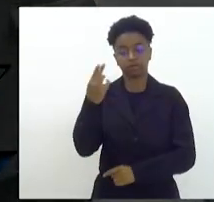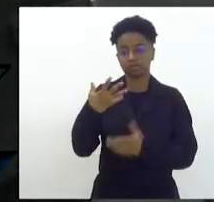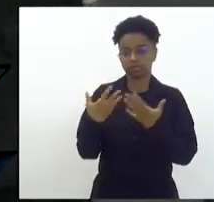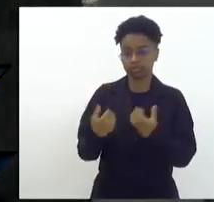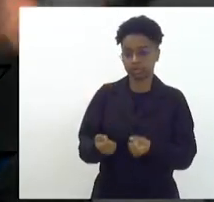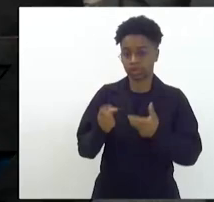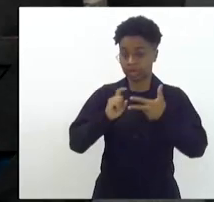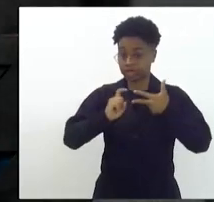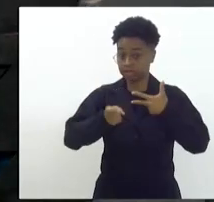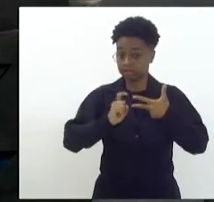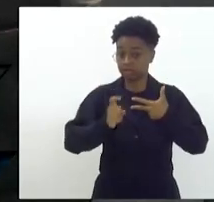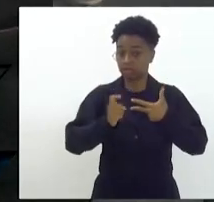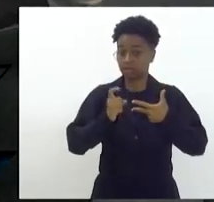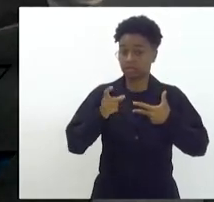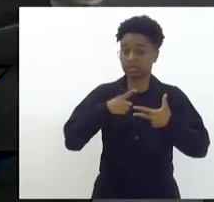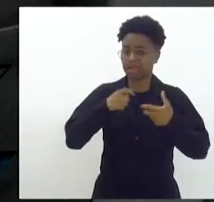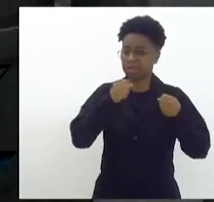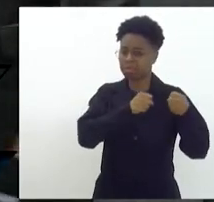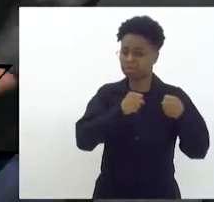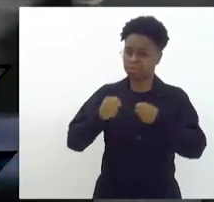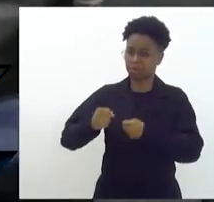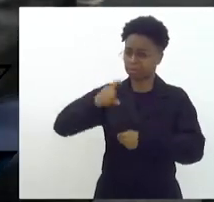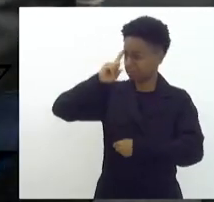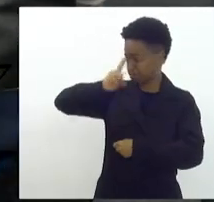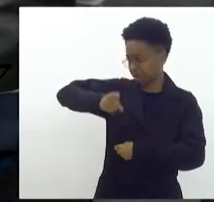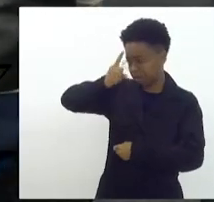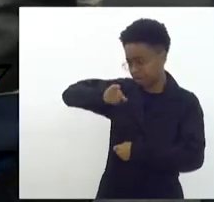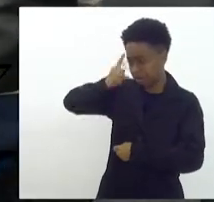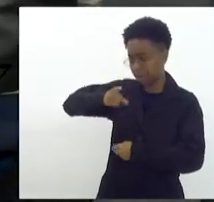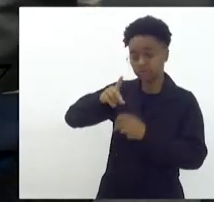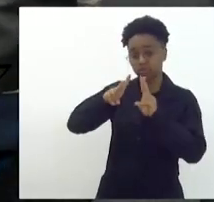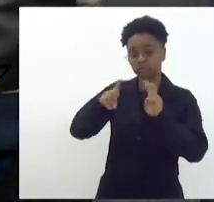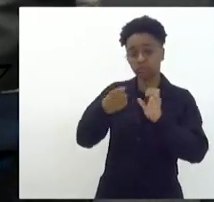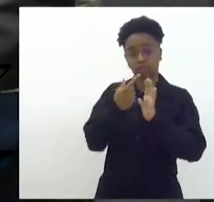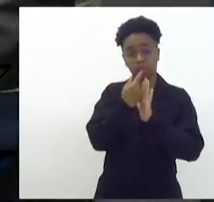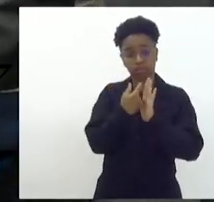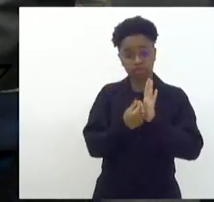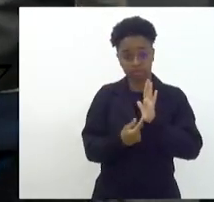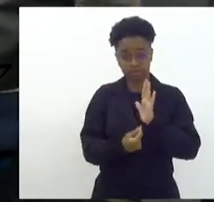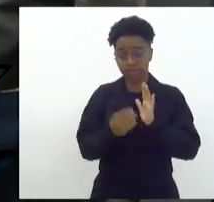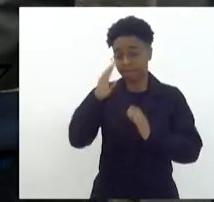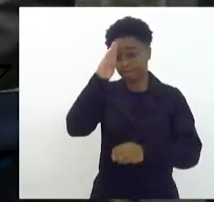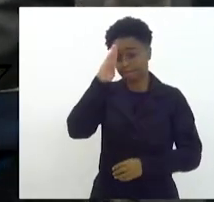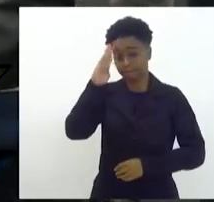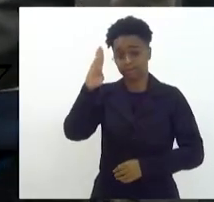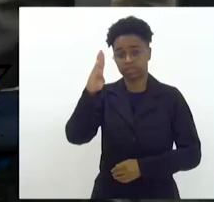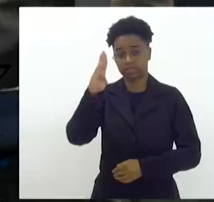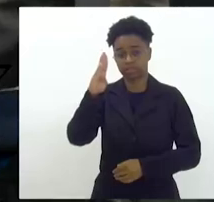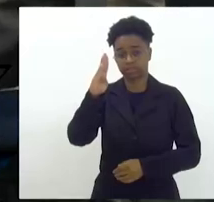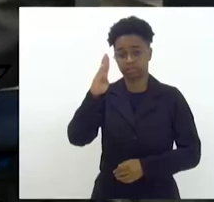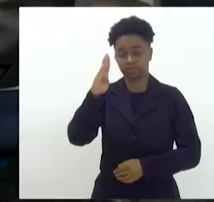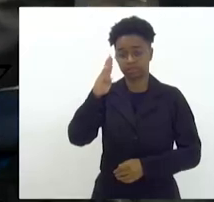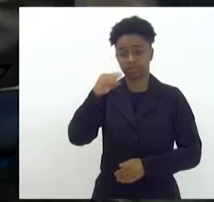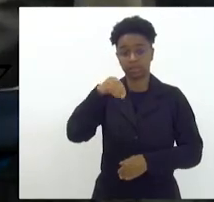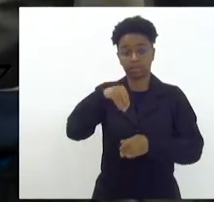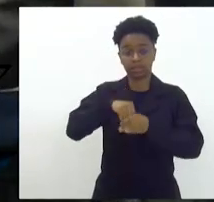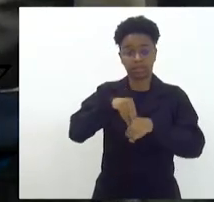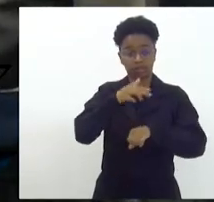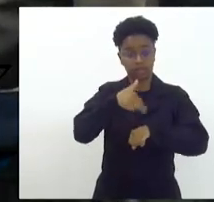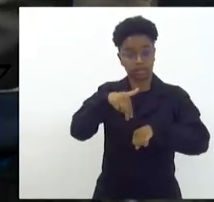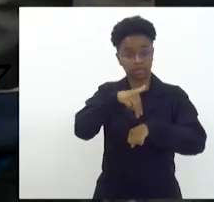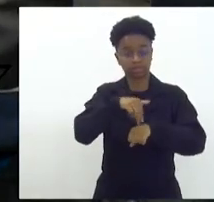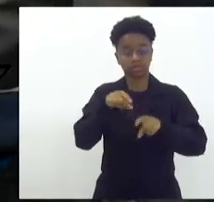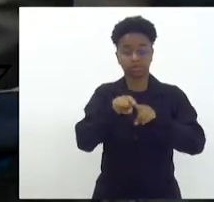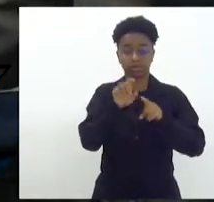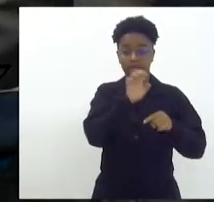executivo de ter tanto poder quanto ao orçamento em especial as instâncias da união e do Estado